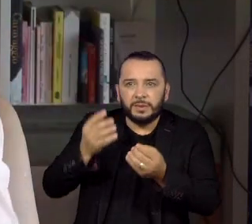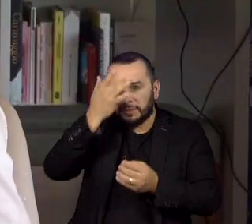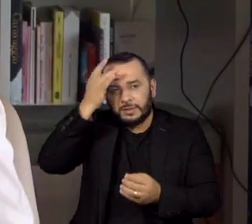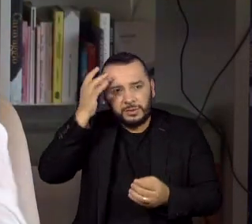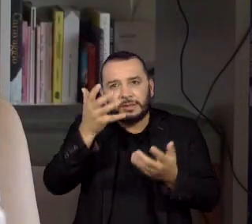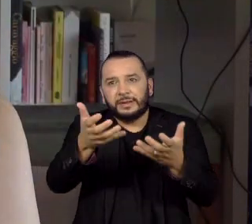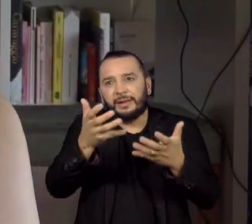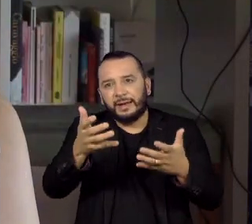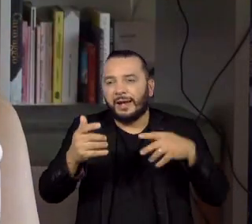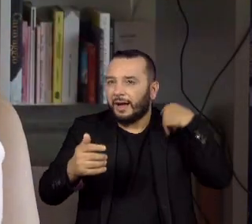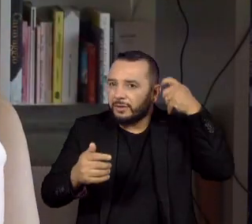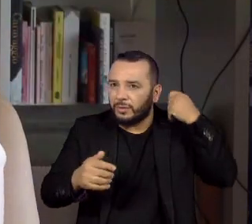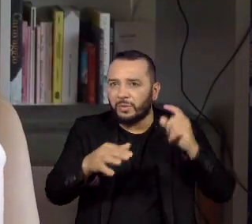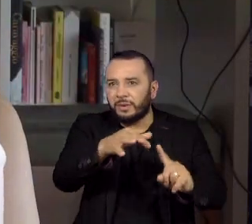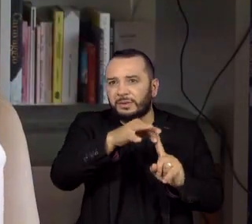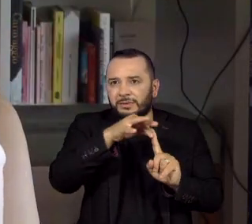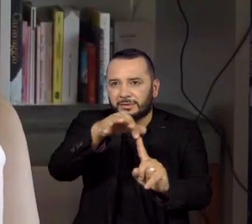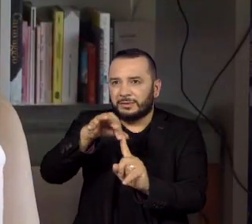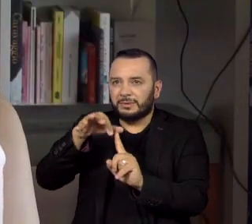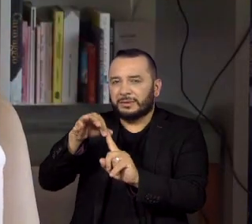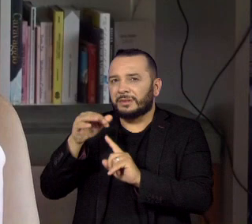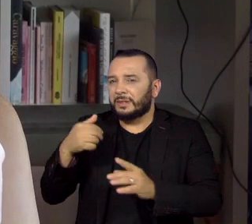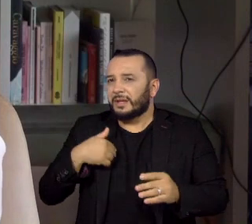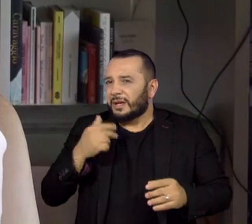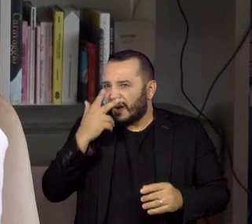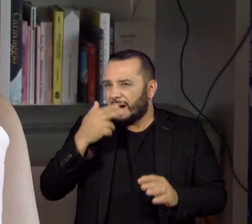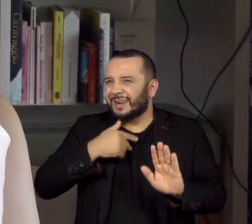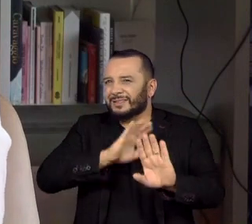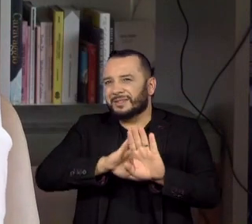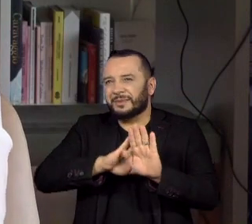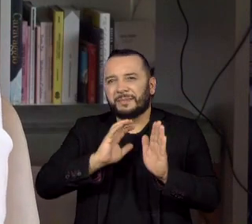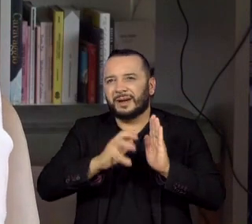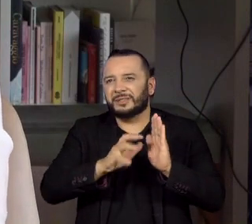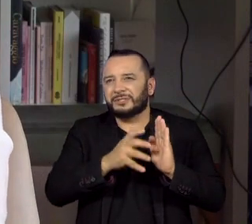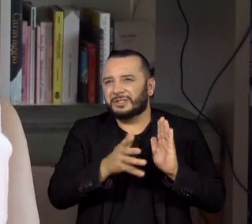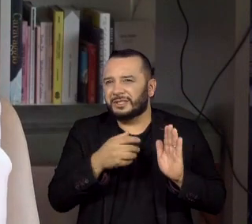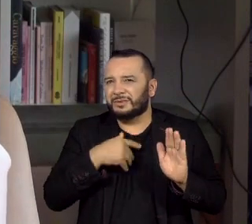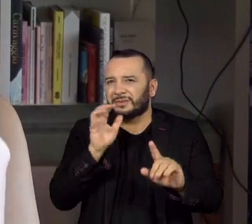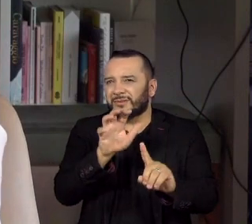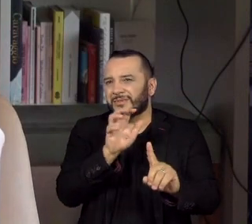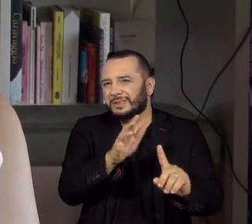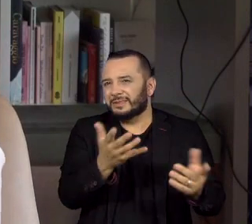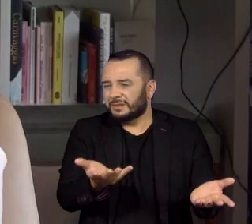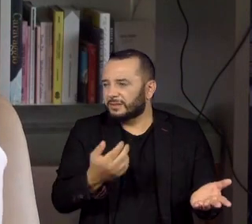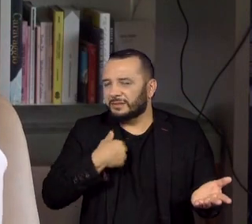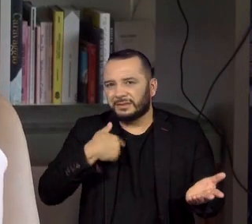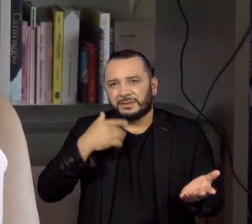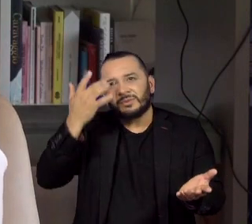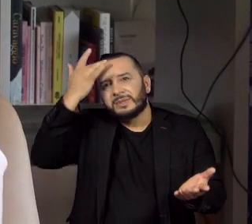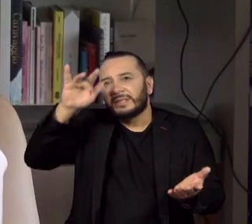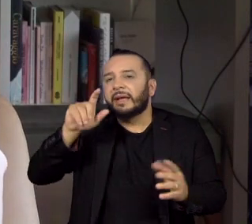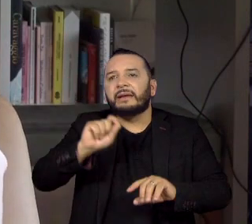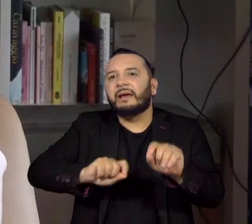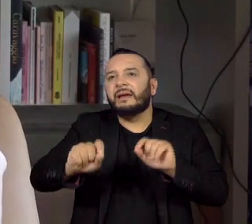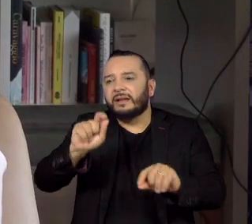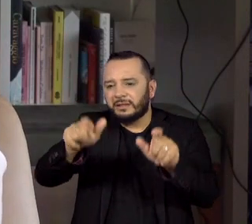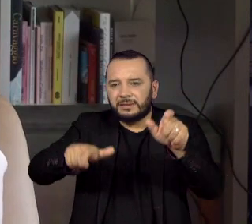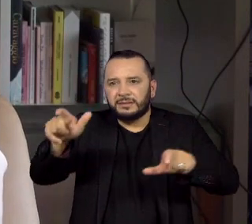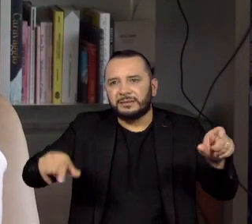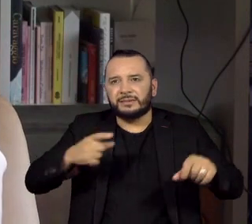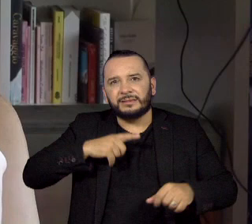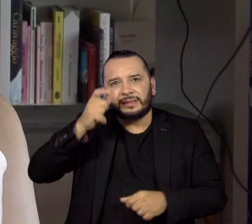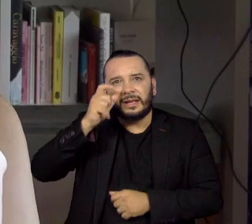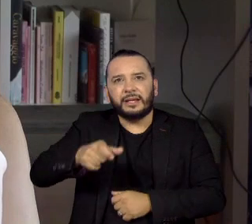nomes. A gente achou que a gente tinha feito uma coisa muito partidária, não tinha nem tempo de sondar se teria